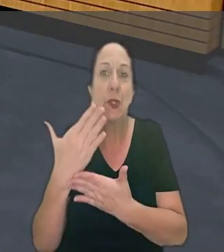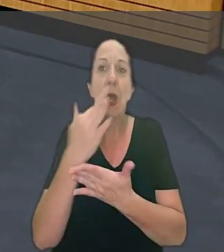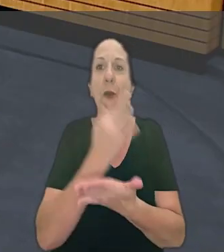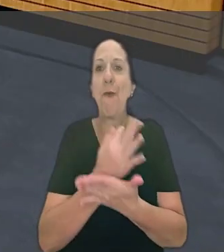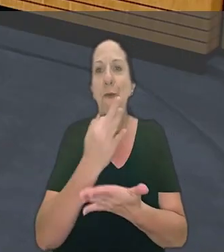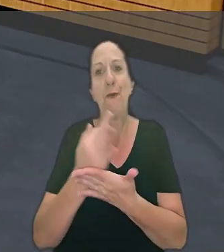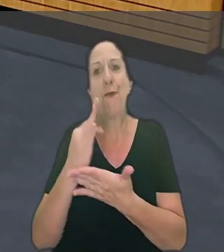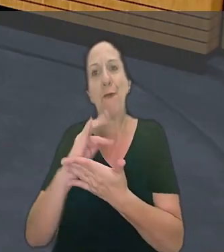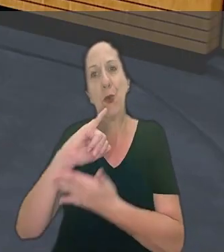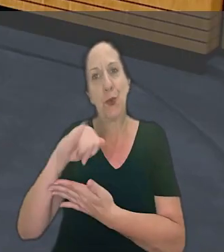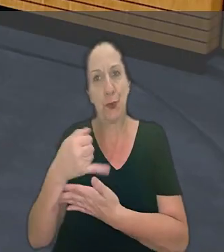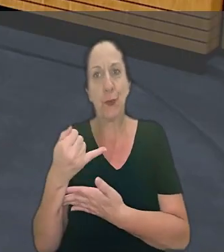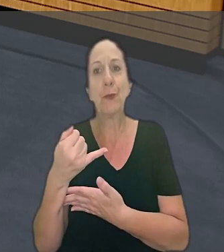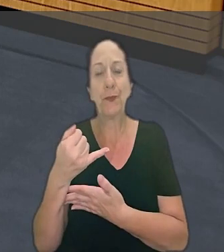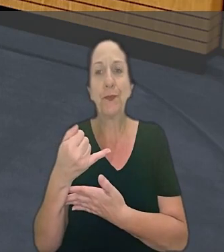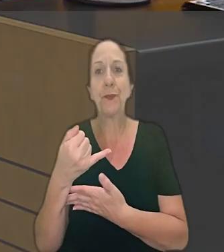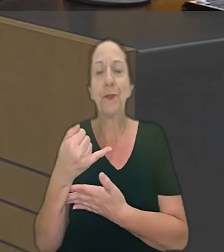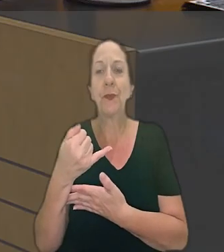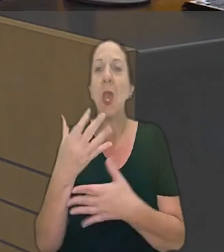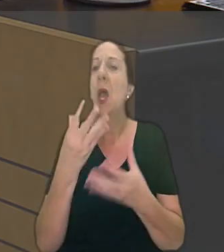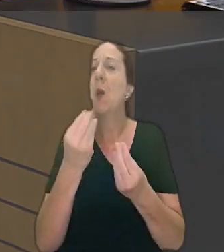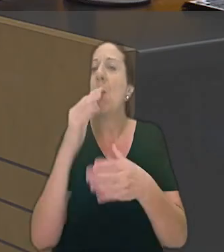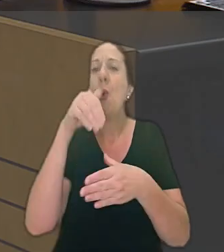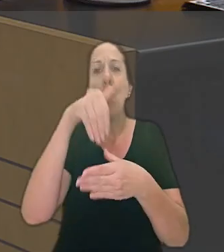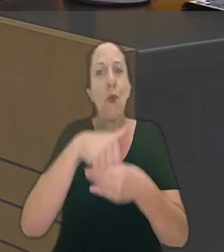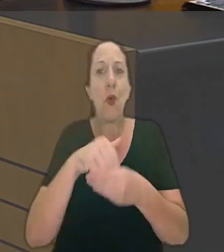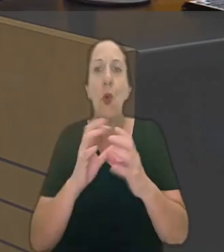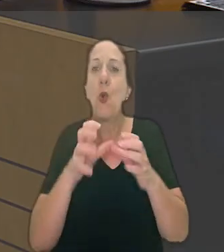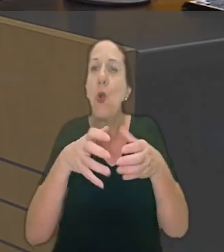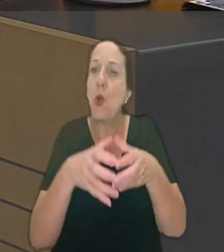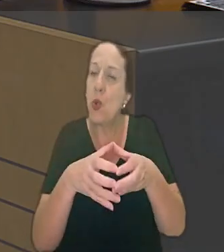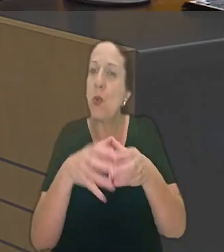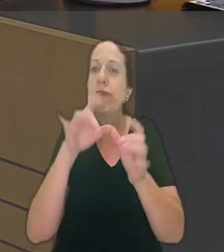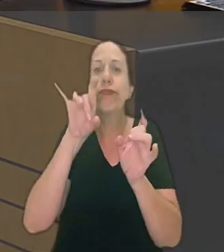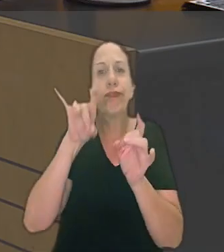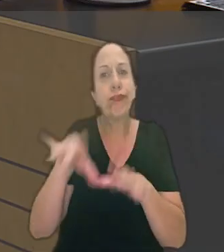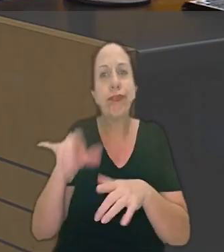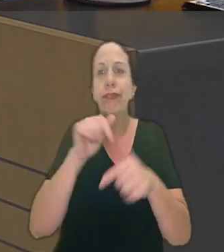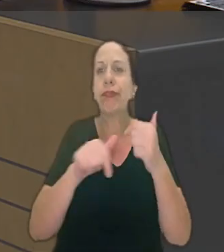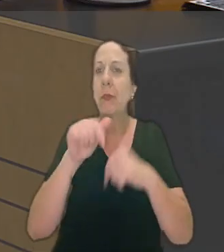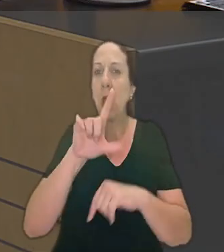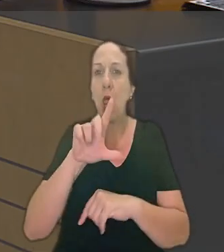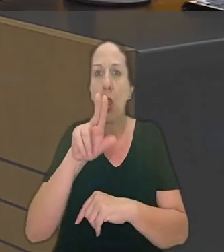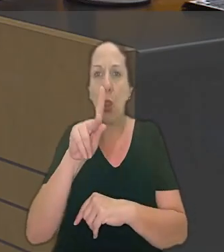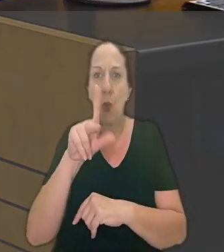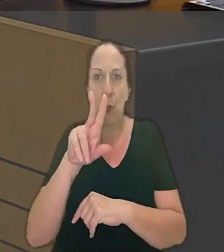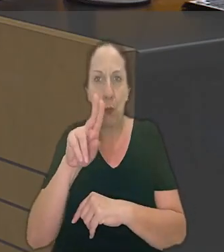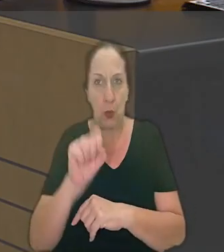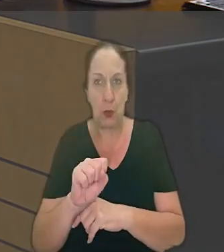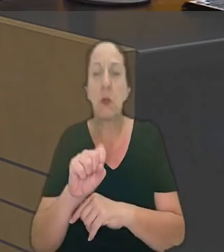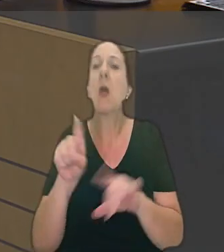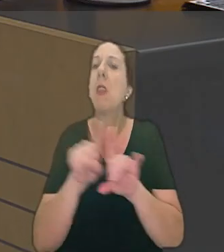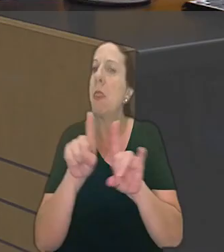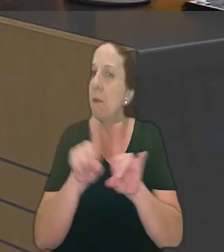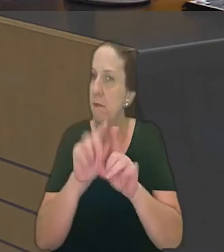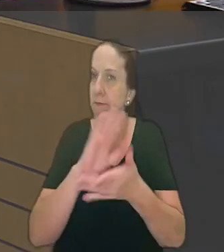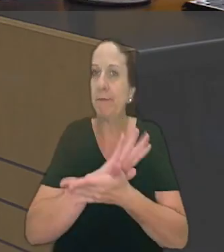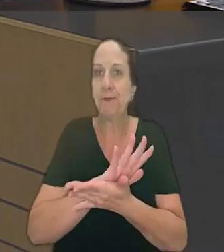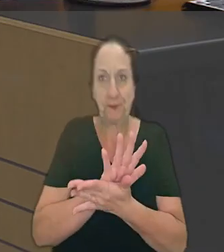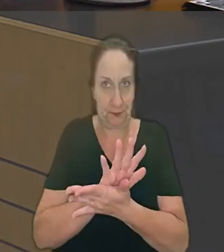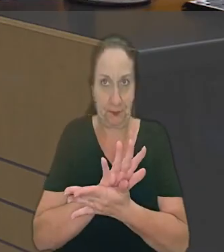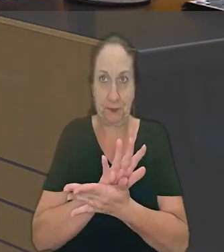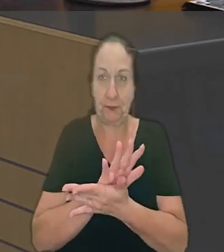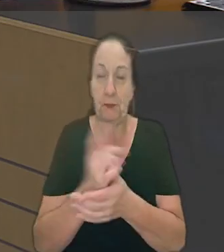preconceito diante das faltas justificadas. Por maioria de votos, o colegiado decidiu que a dispensa de trabalhadores com lúpus também